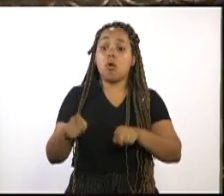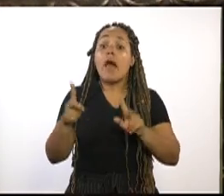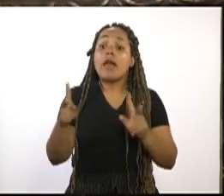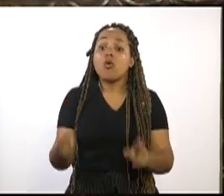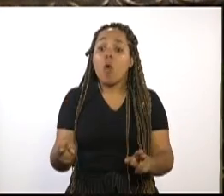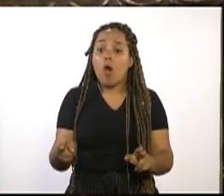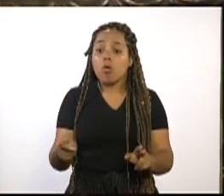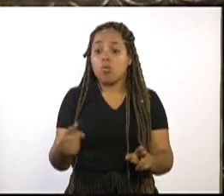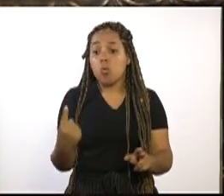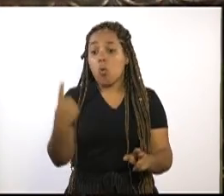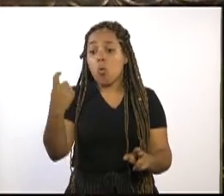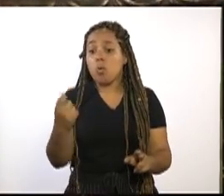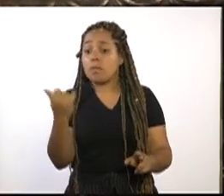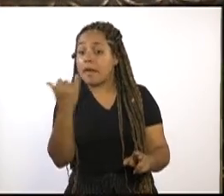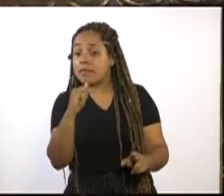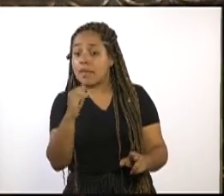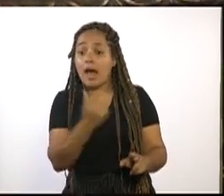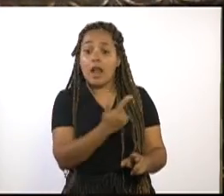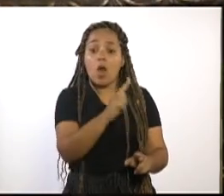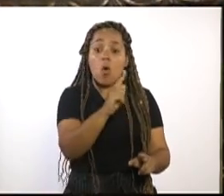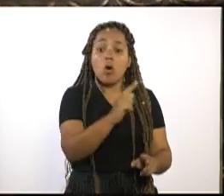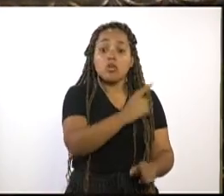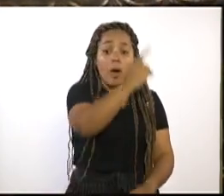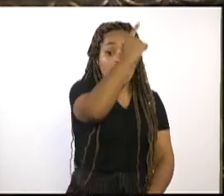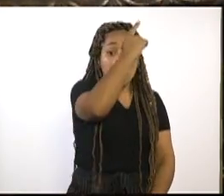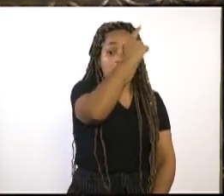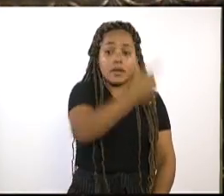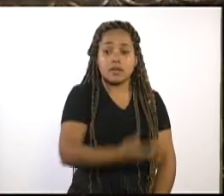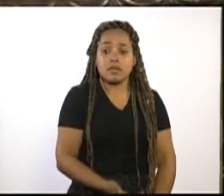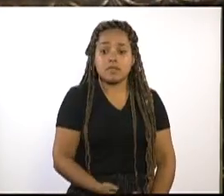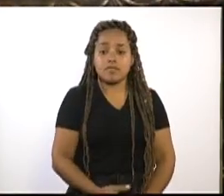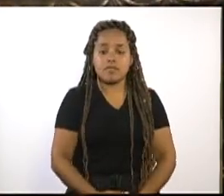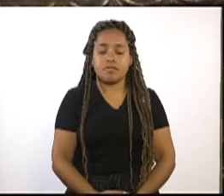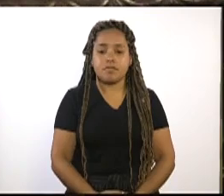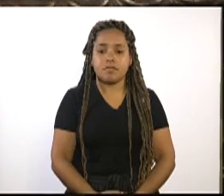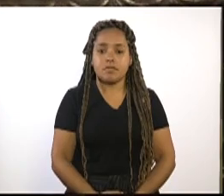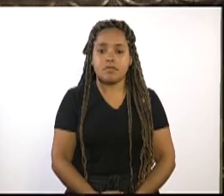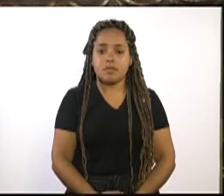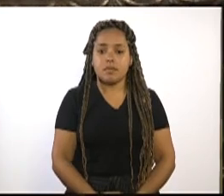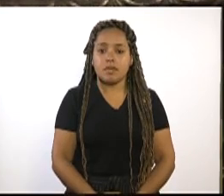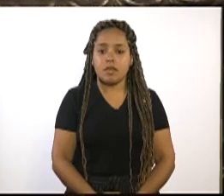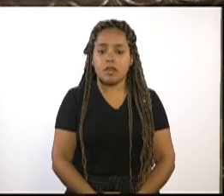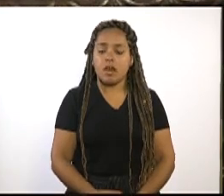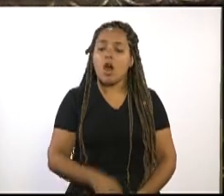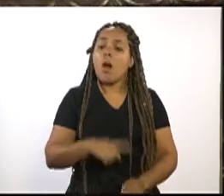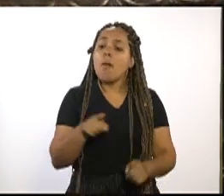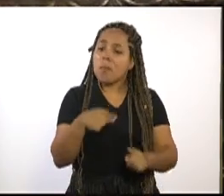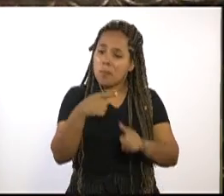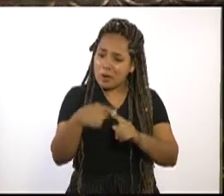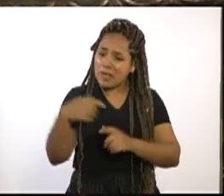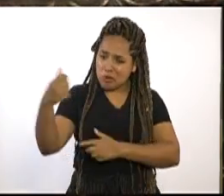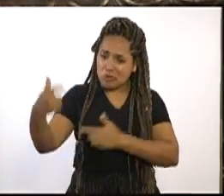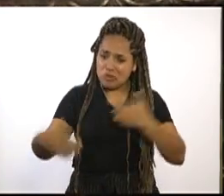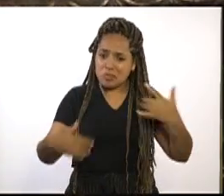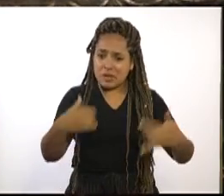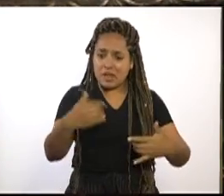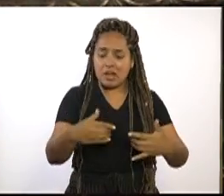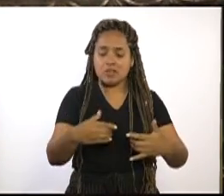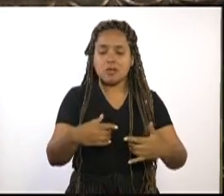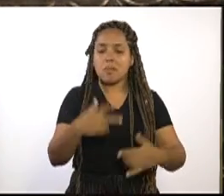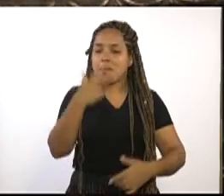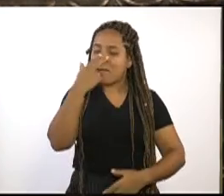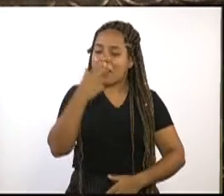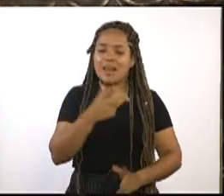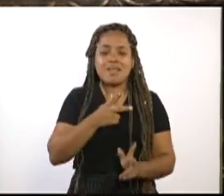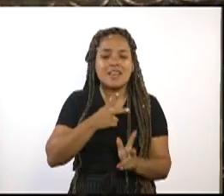atenção sobre isso, porque é um capítulo sobre tirania